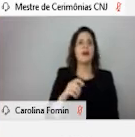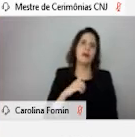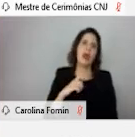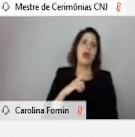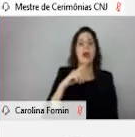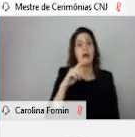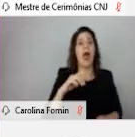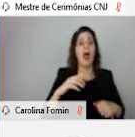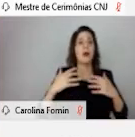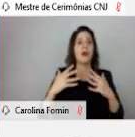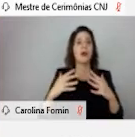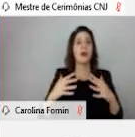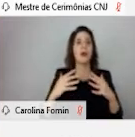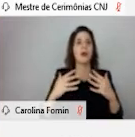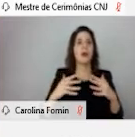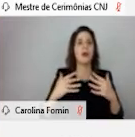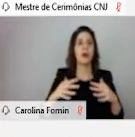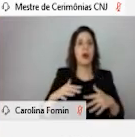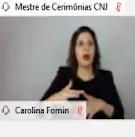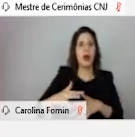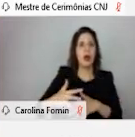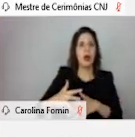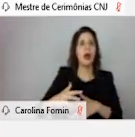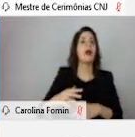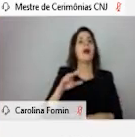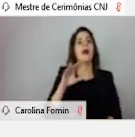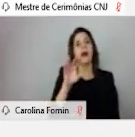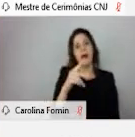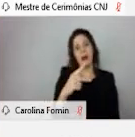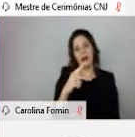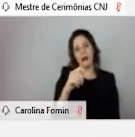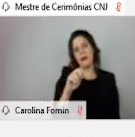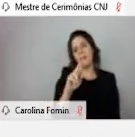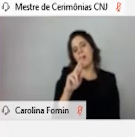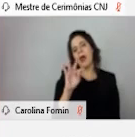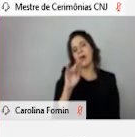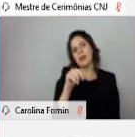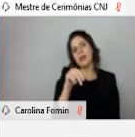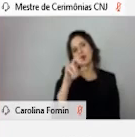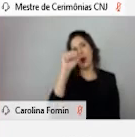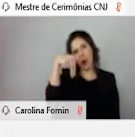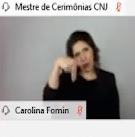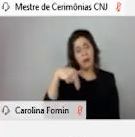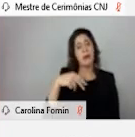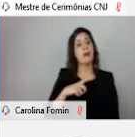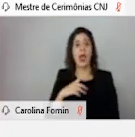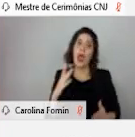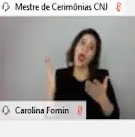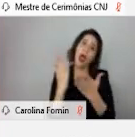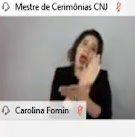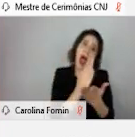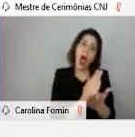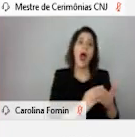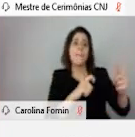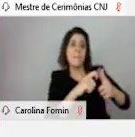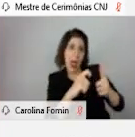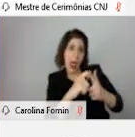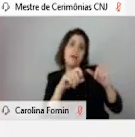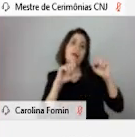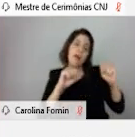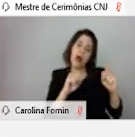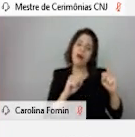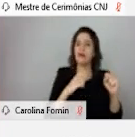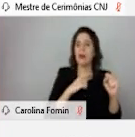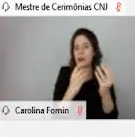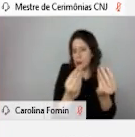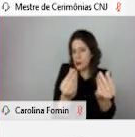motora, certo? Então, ele vai na consulta, o médico examina, da maneira que ele examina, cada médico tem uma sensibilidade diferente, portanto, existe uma variação